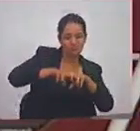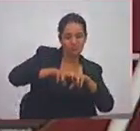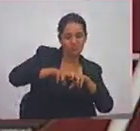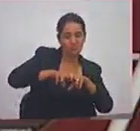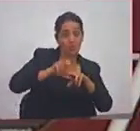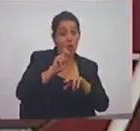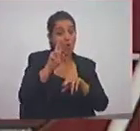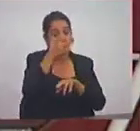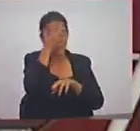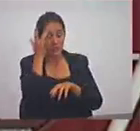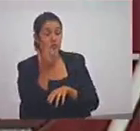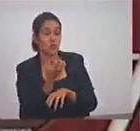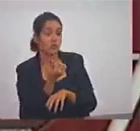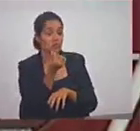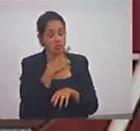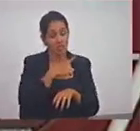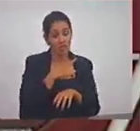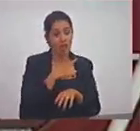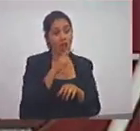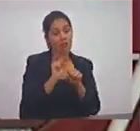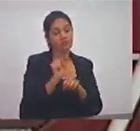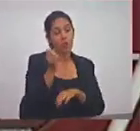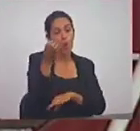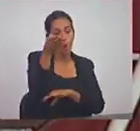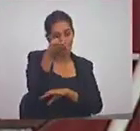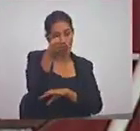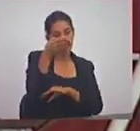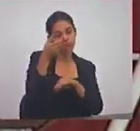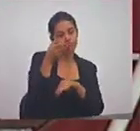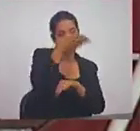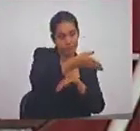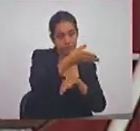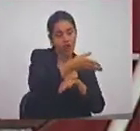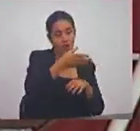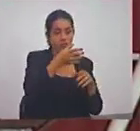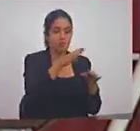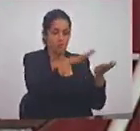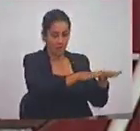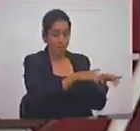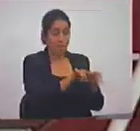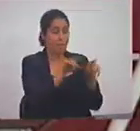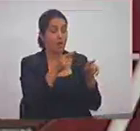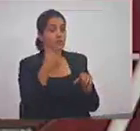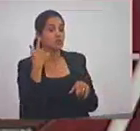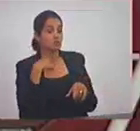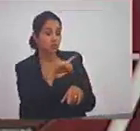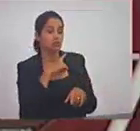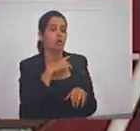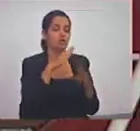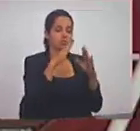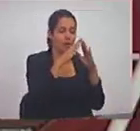aquisitivo iam para hotéis, para pensão. E nós conseguimos para Barretos uma casa